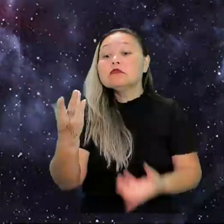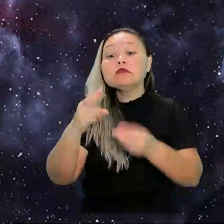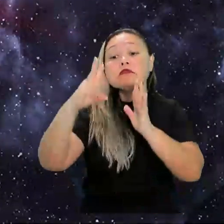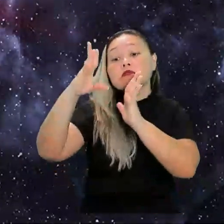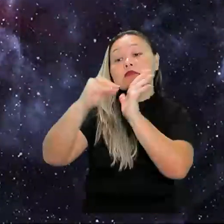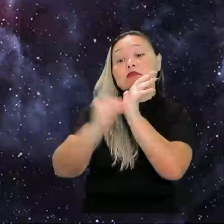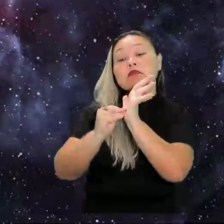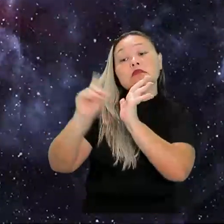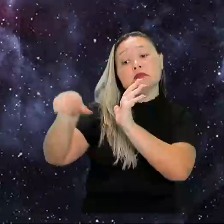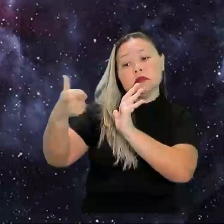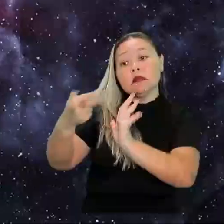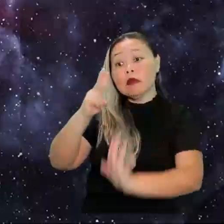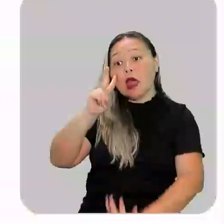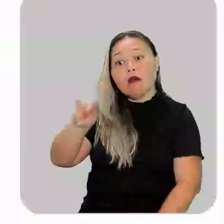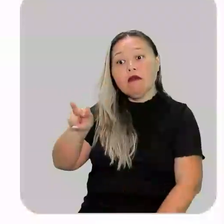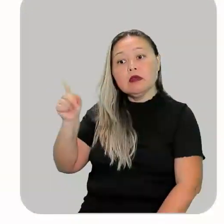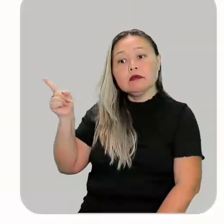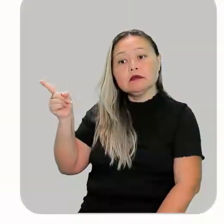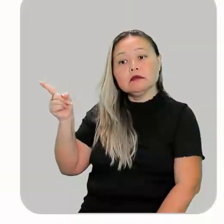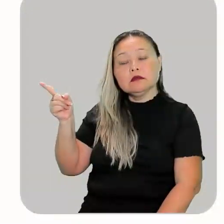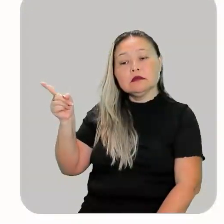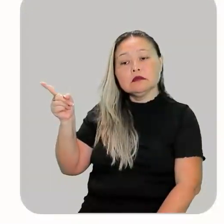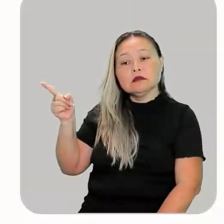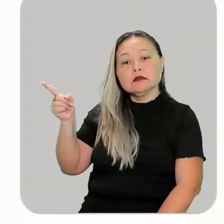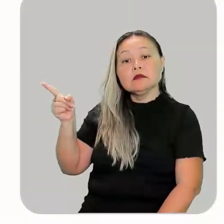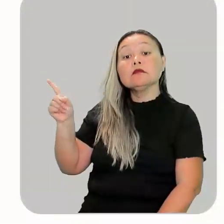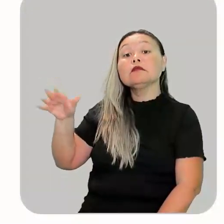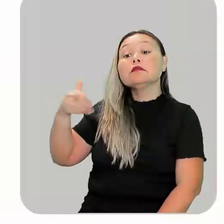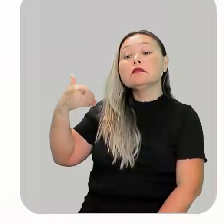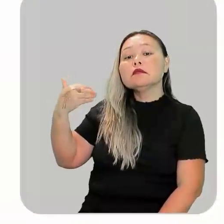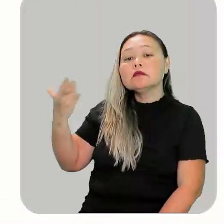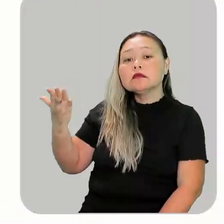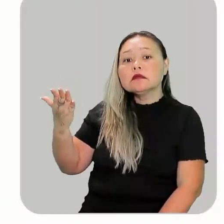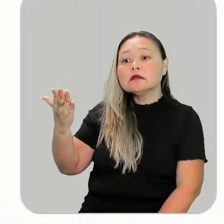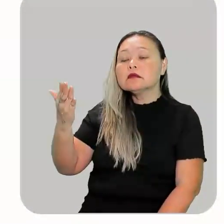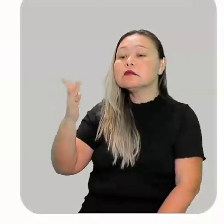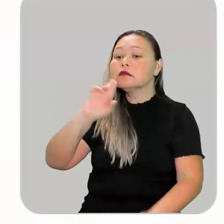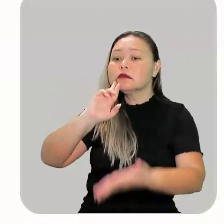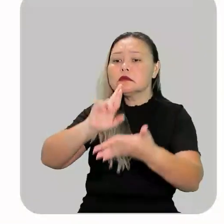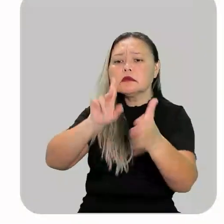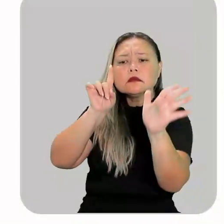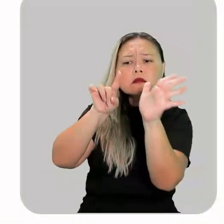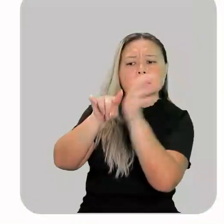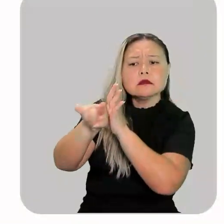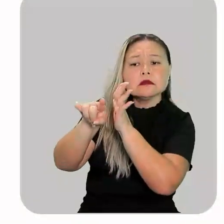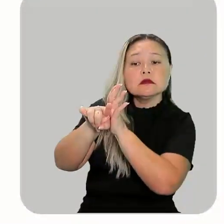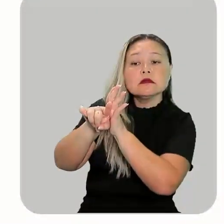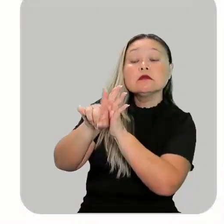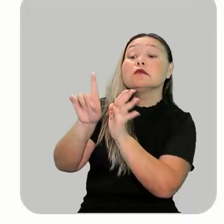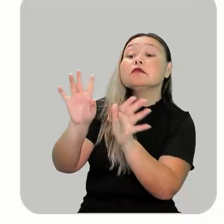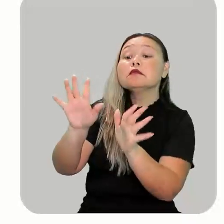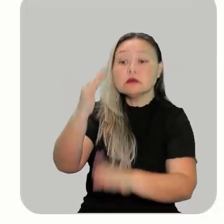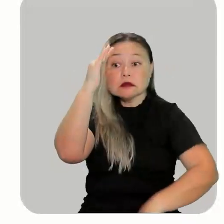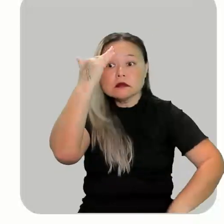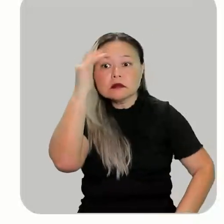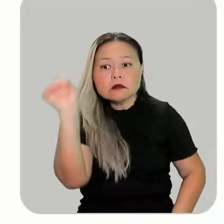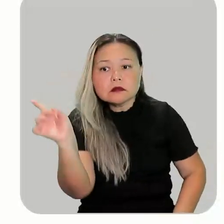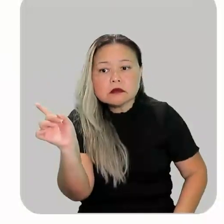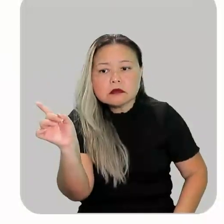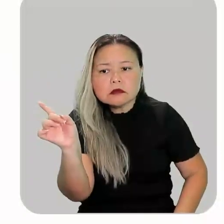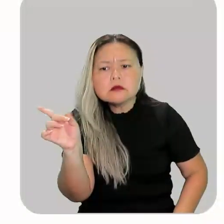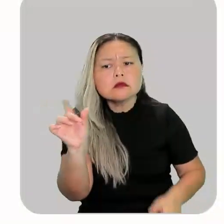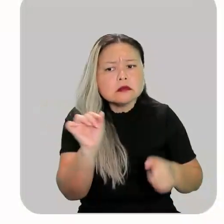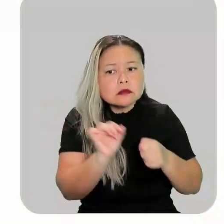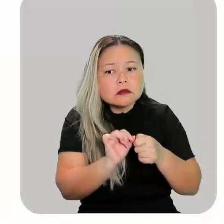tratado nessa questão. Isso. Quer ver? Olha lá. Beleza. E aí você acabou de resolver a questão. Aí vem a pergunta, entendeu o que